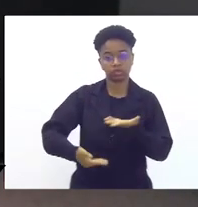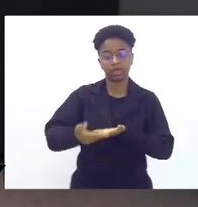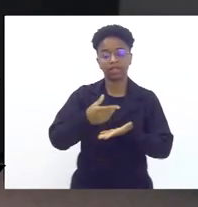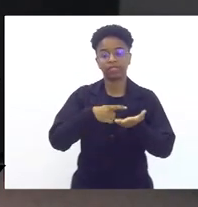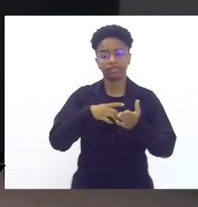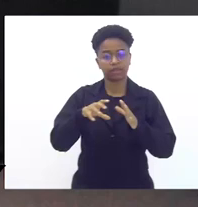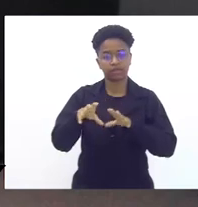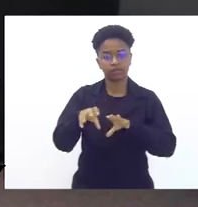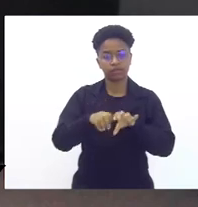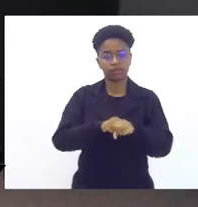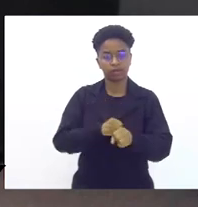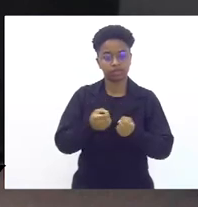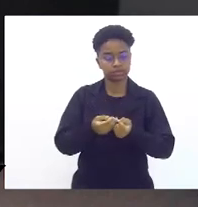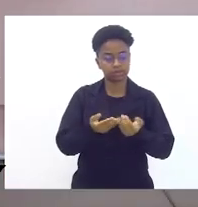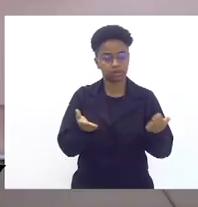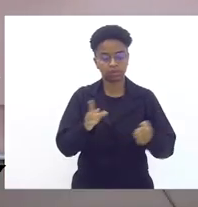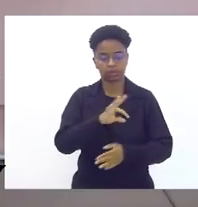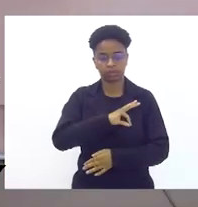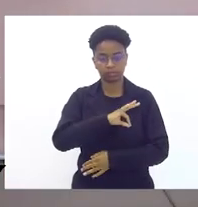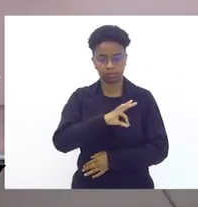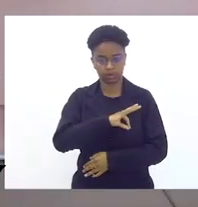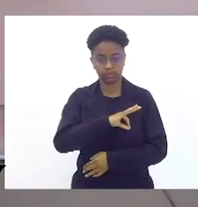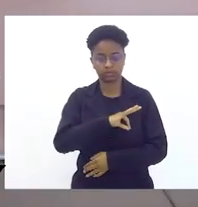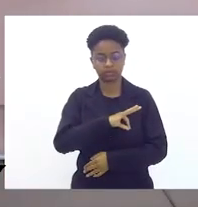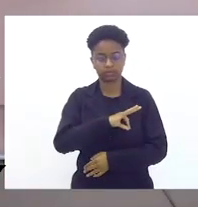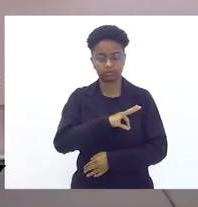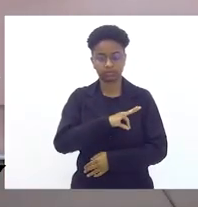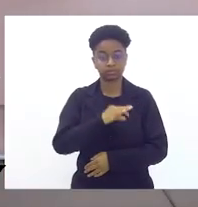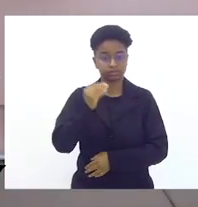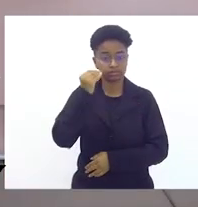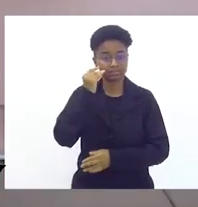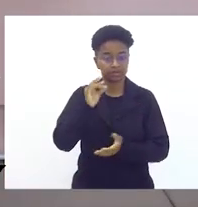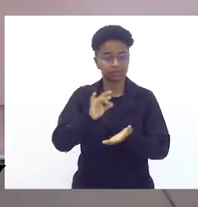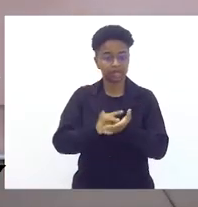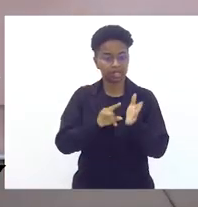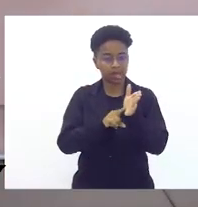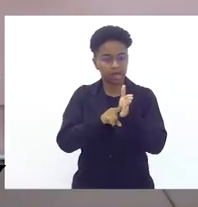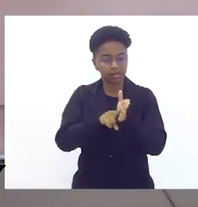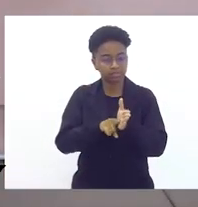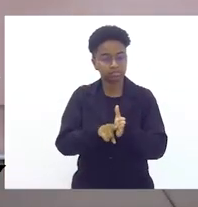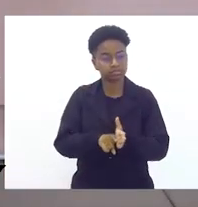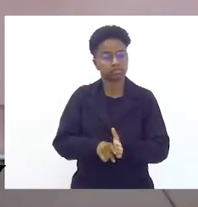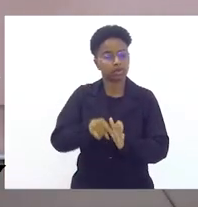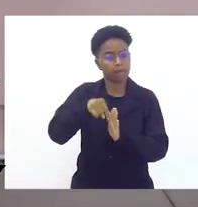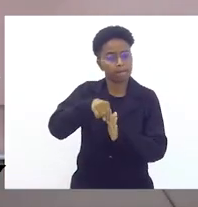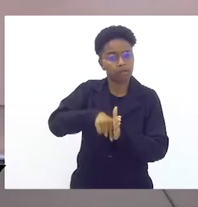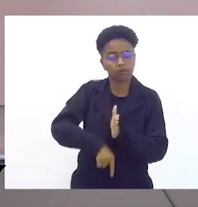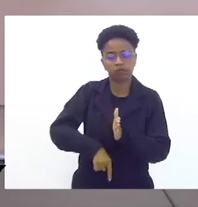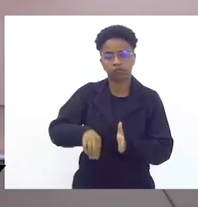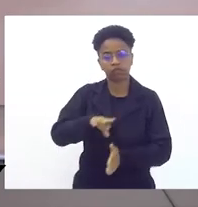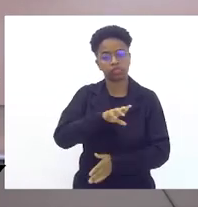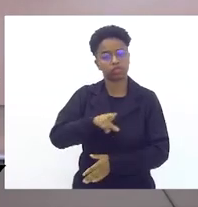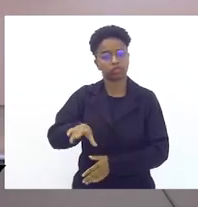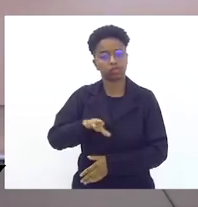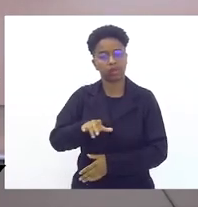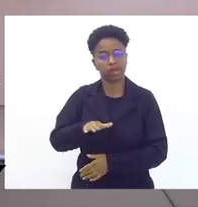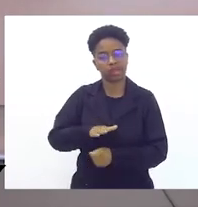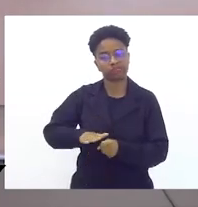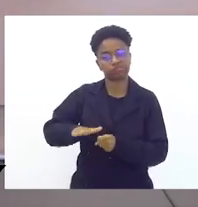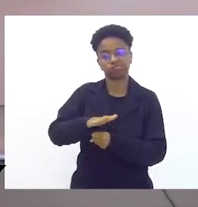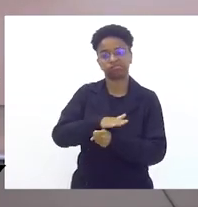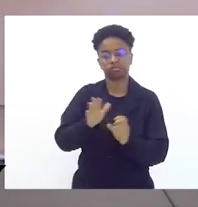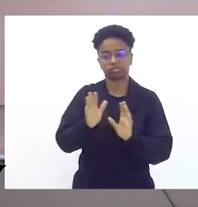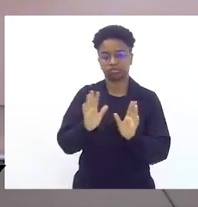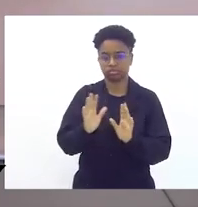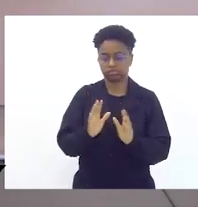formação dos policiais no sentido de uma verdadeira investigação e não algo superficial